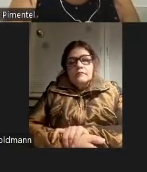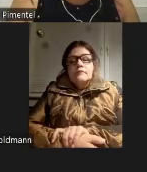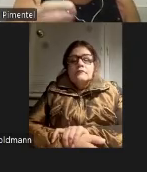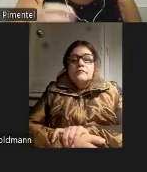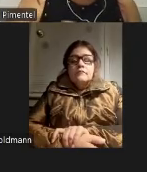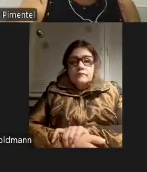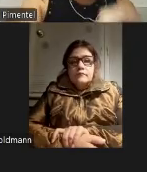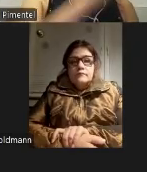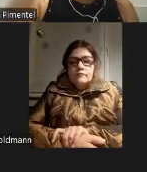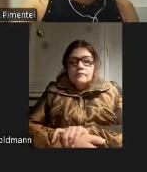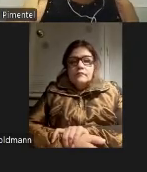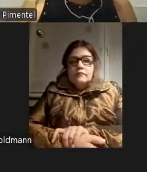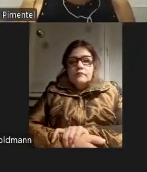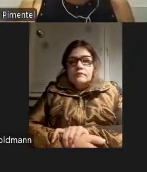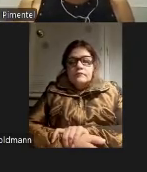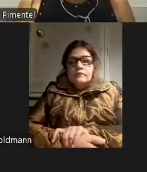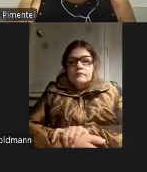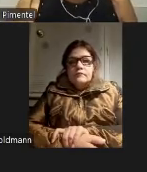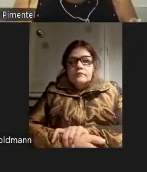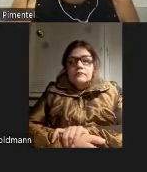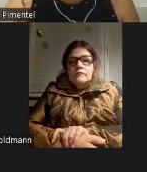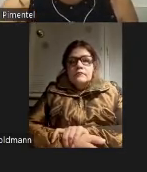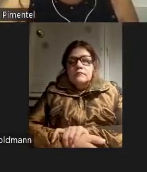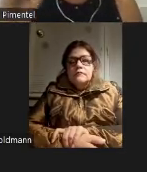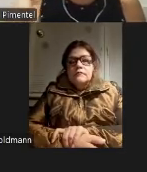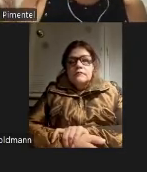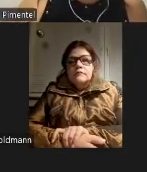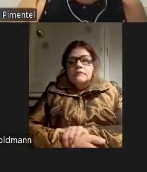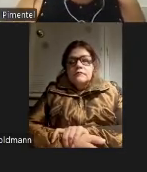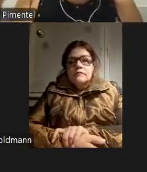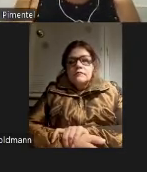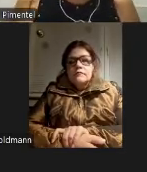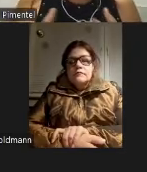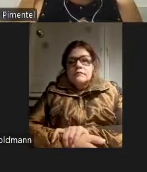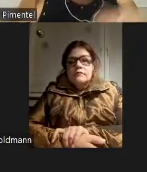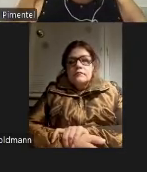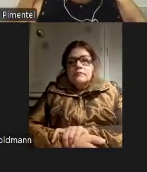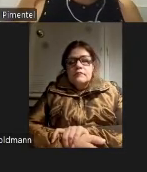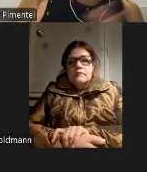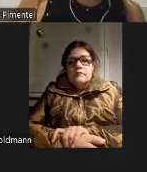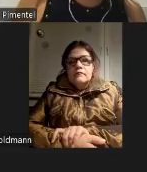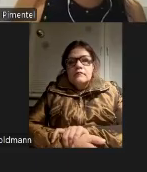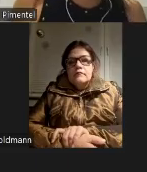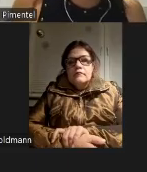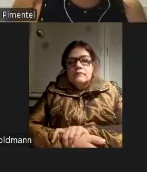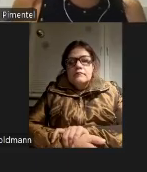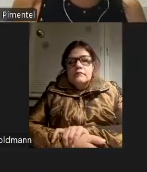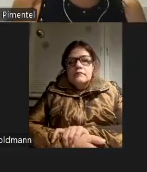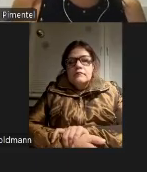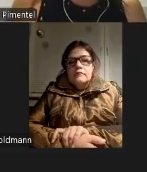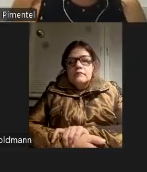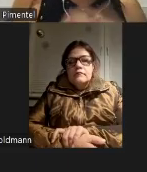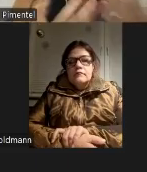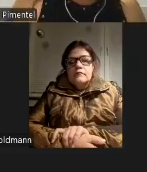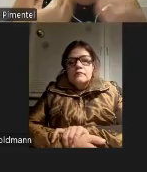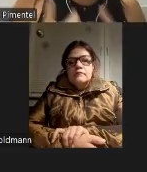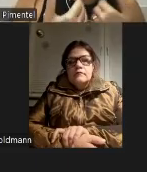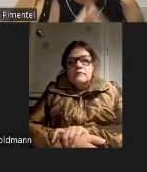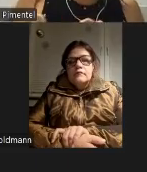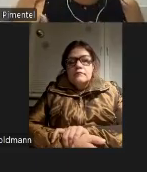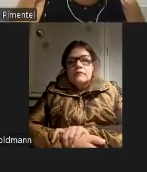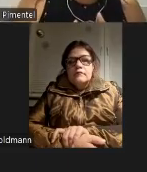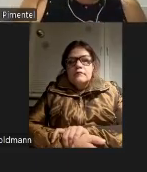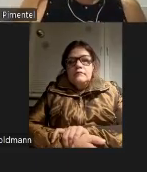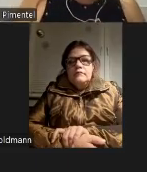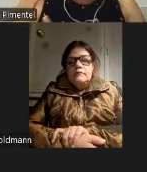gente, pacientes encaminhados no sentido inverso. Pacientes que o pneumo me mandou, porque o paciente poderia o CPAP, né? Ou o